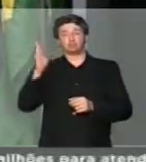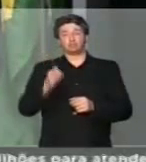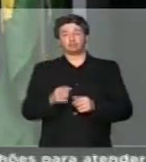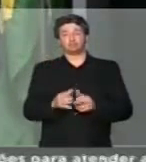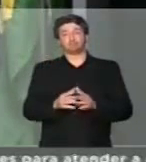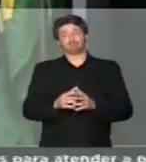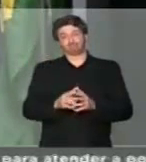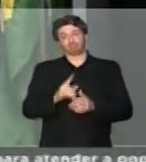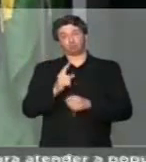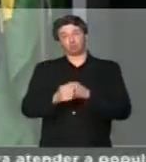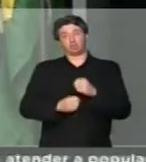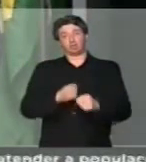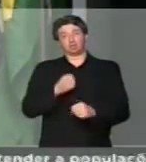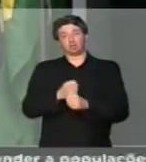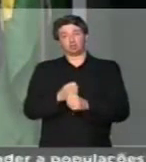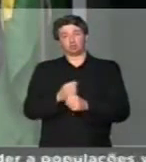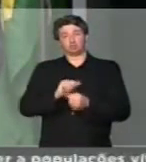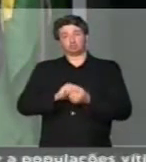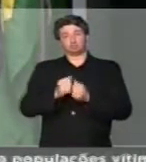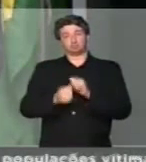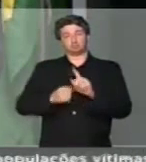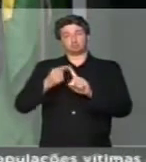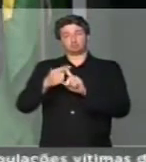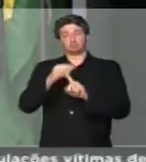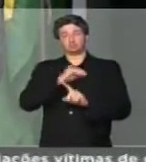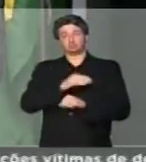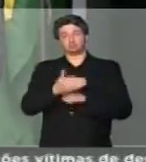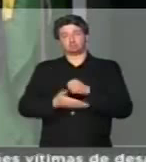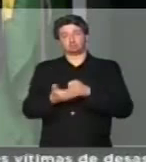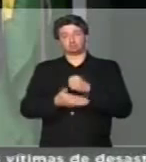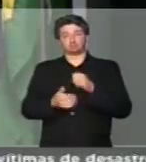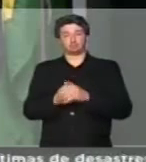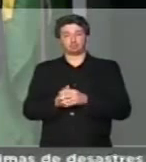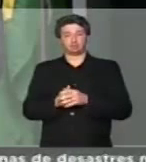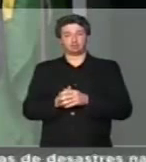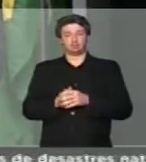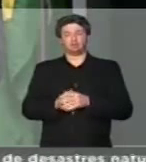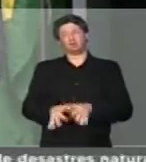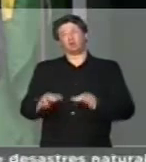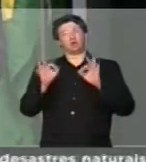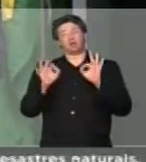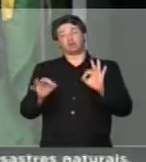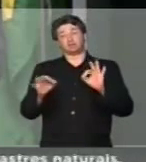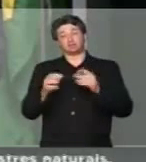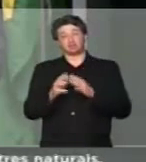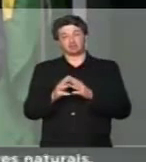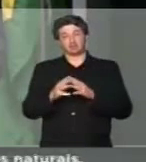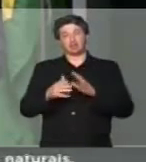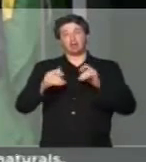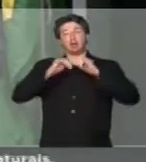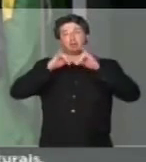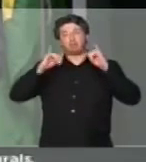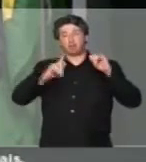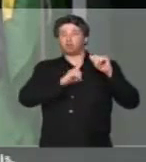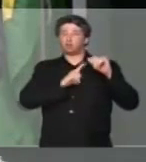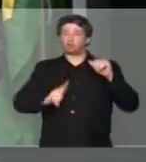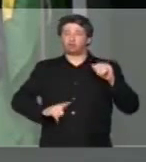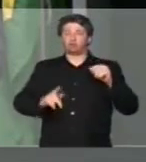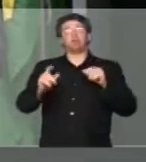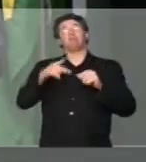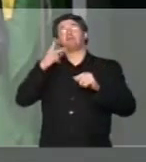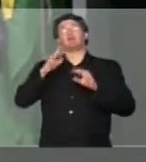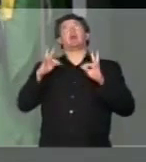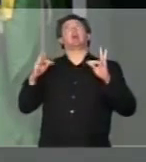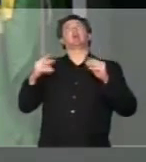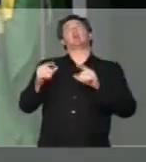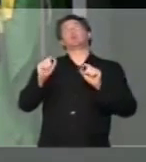1% ao ano o reajuste do salário mínimo. Seguramente a propaganda governista fará de tudo para